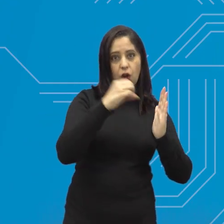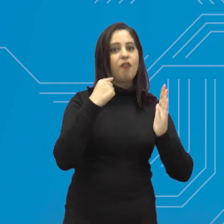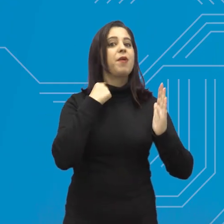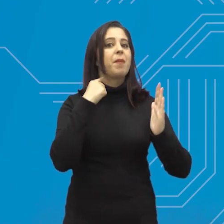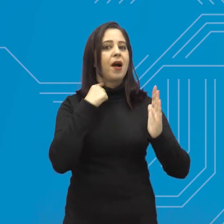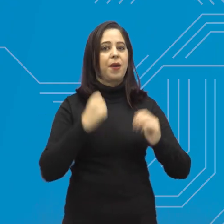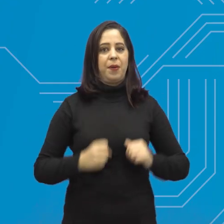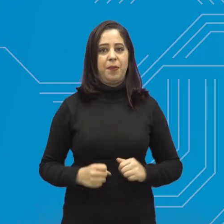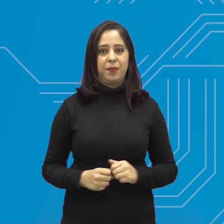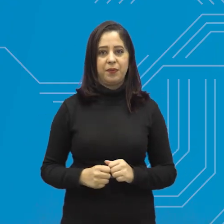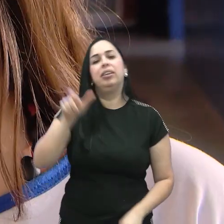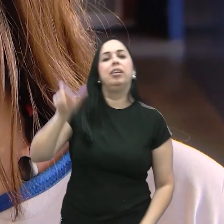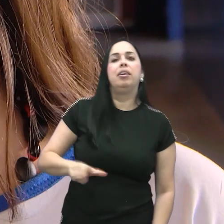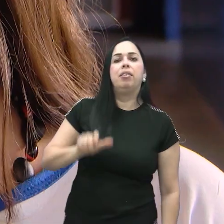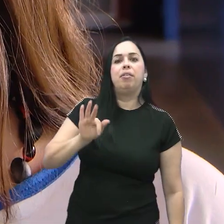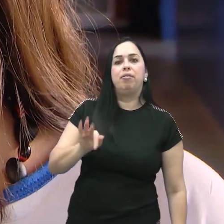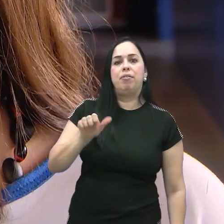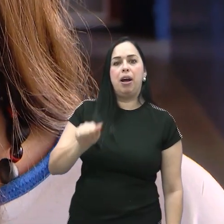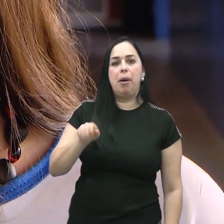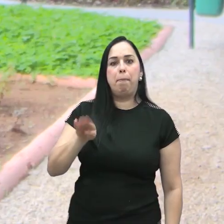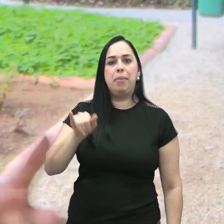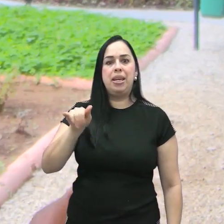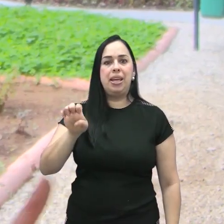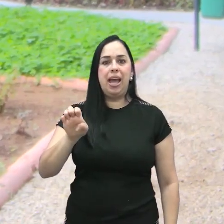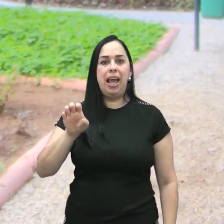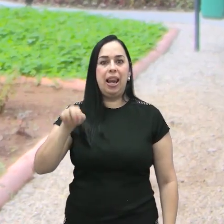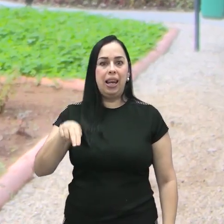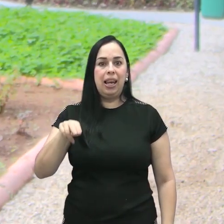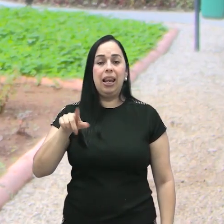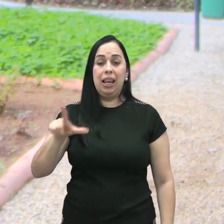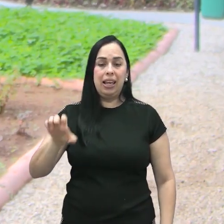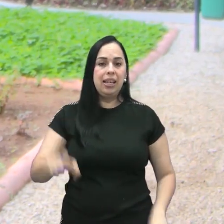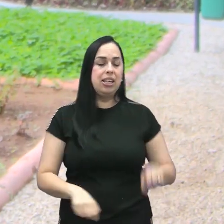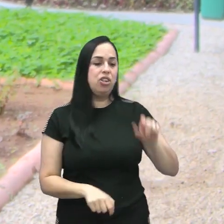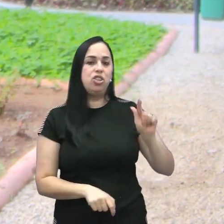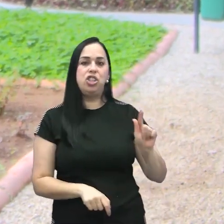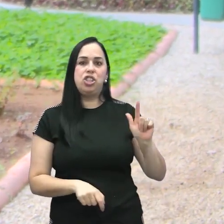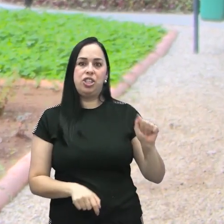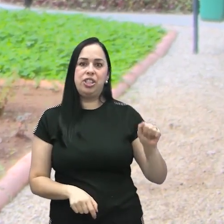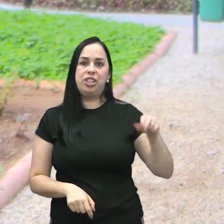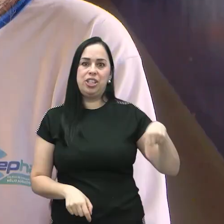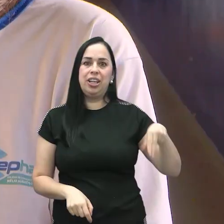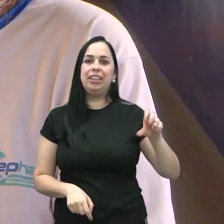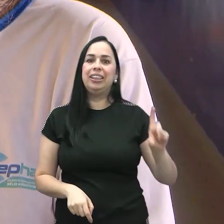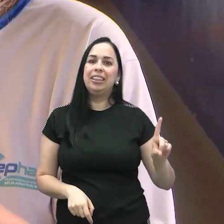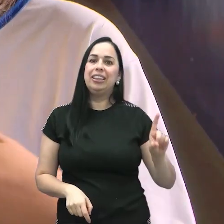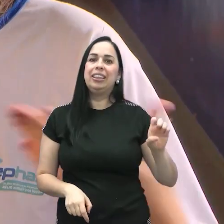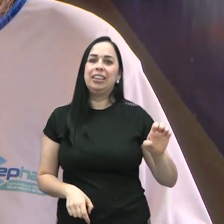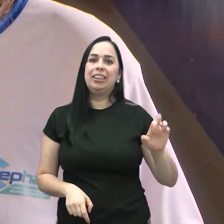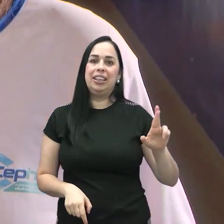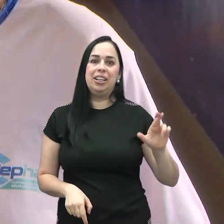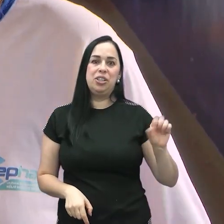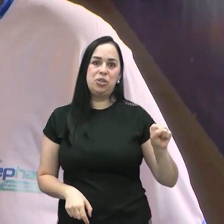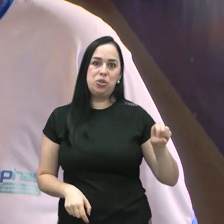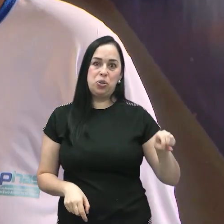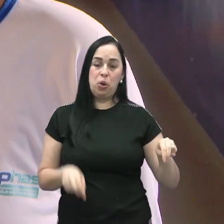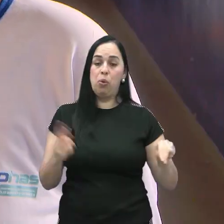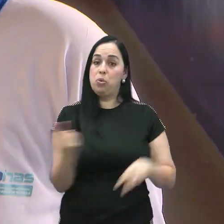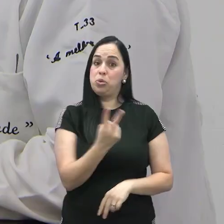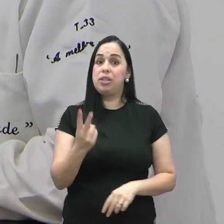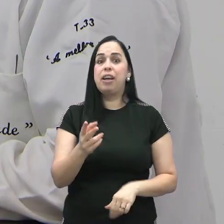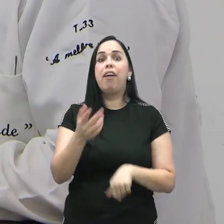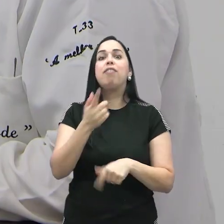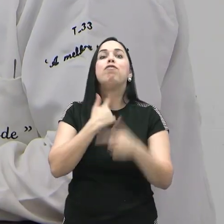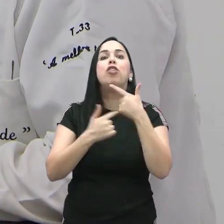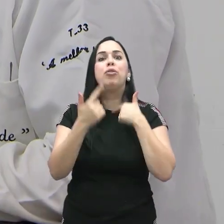dia 19 de maio. A Fabielle e o Janderson compartilham o mesmo desejo, se qualificar